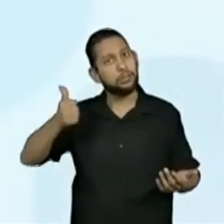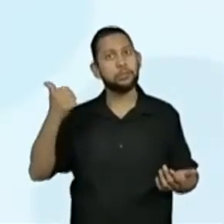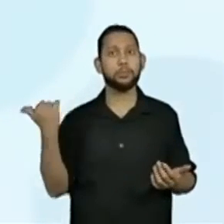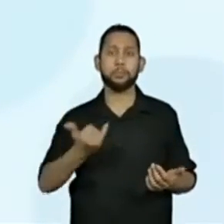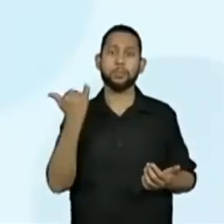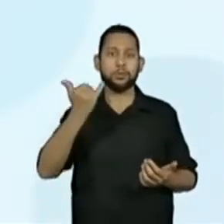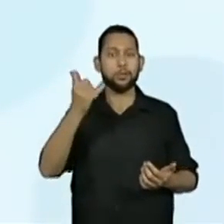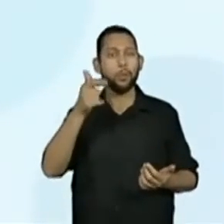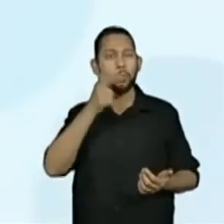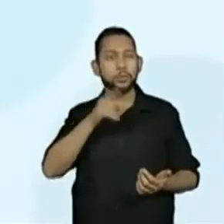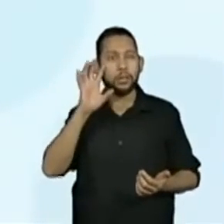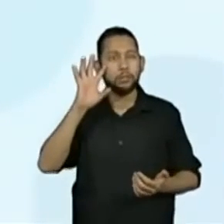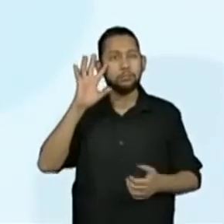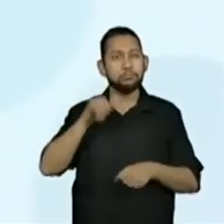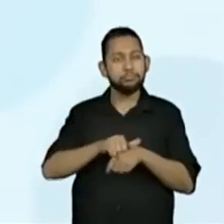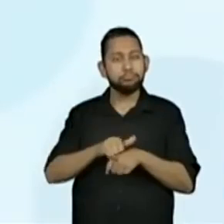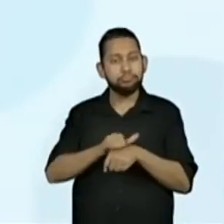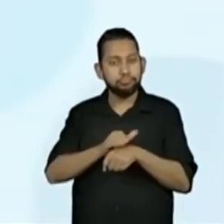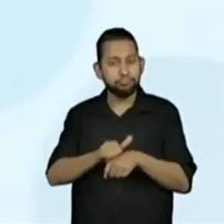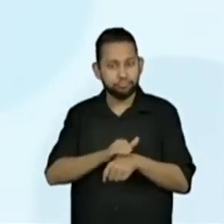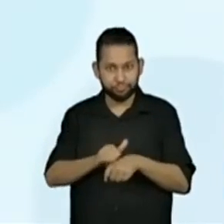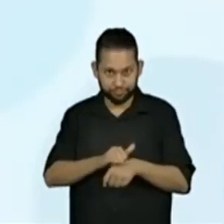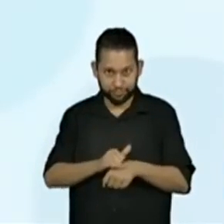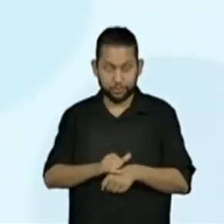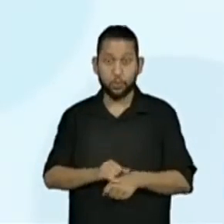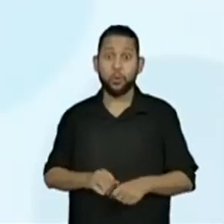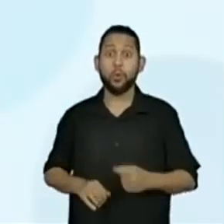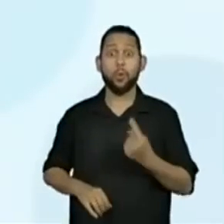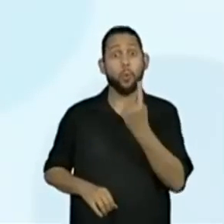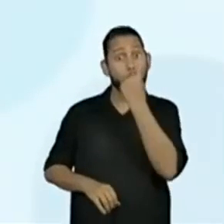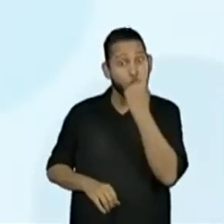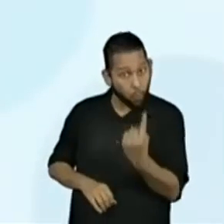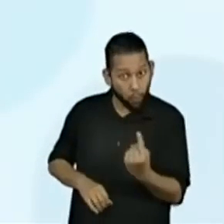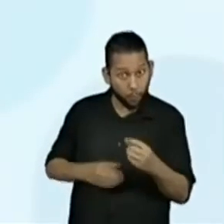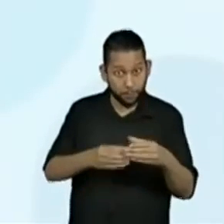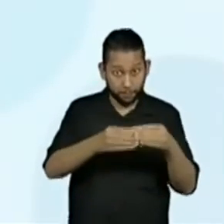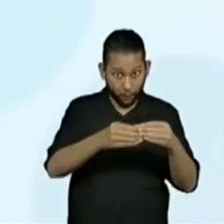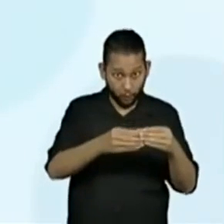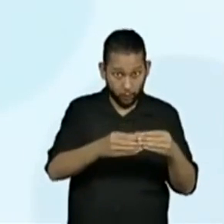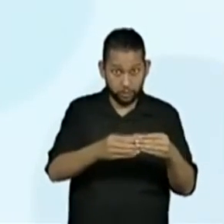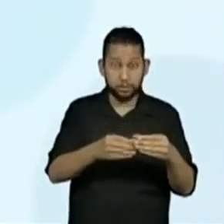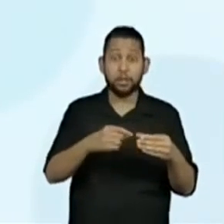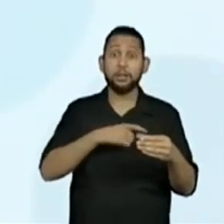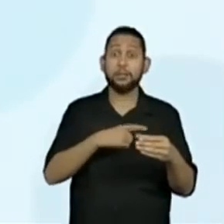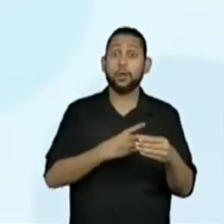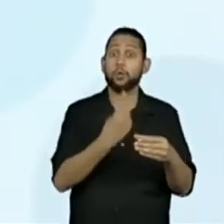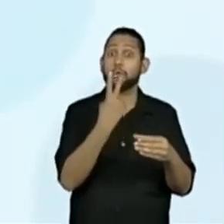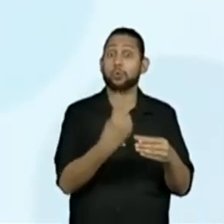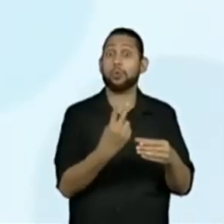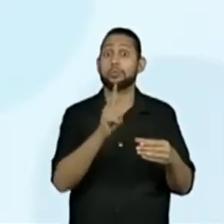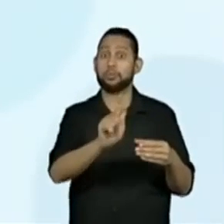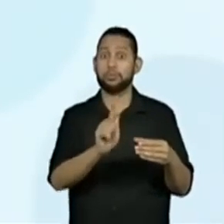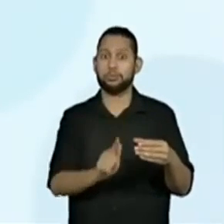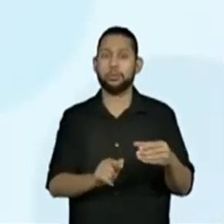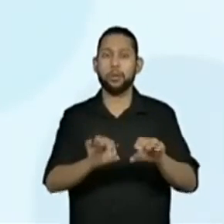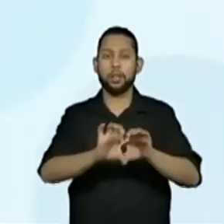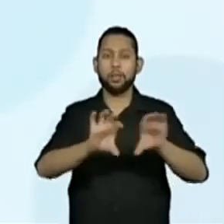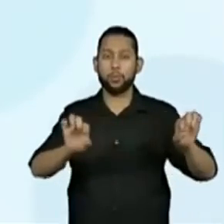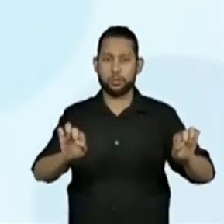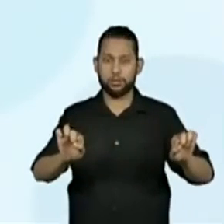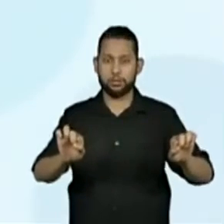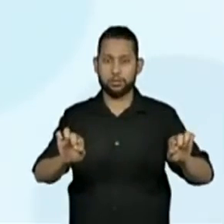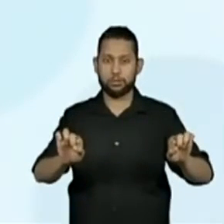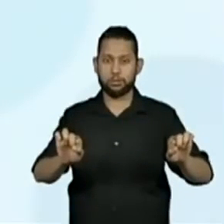importante para a gente resolver o nosso problema então são vendidas em pacotes de 2